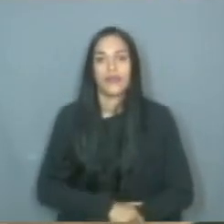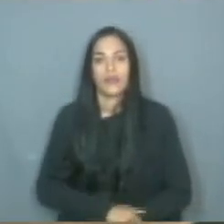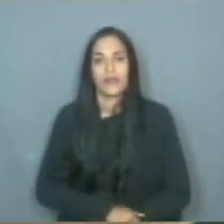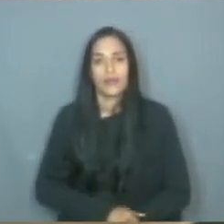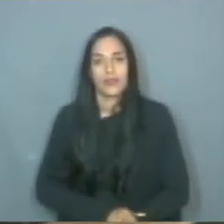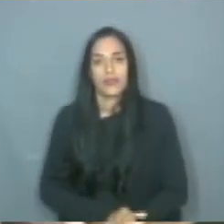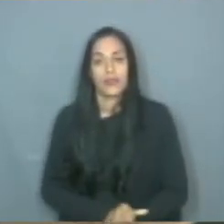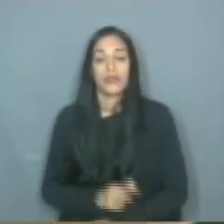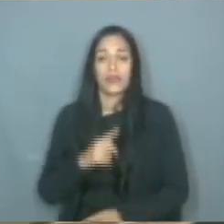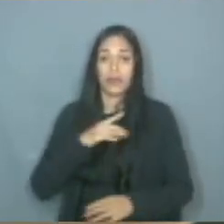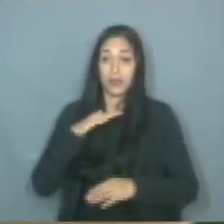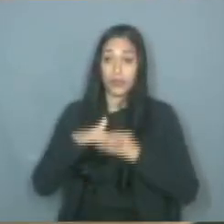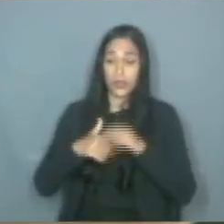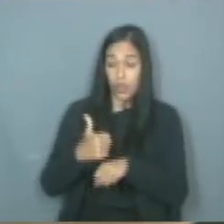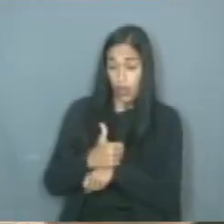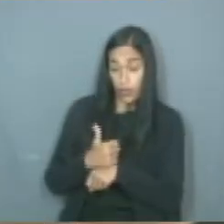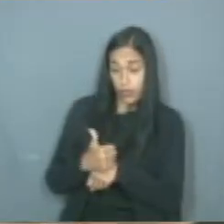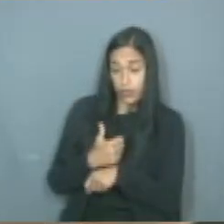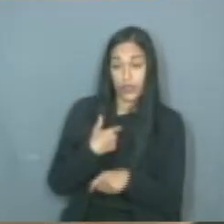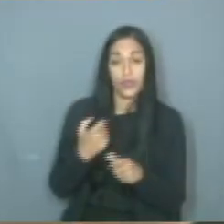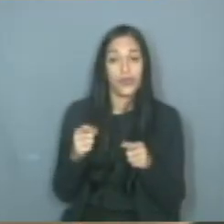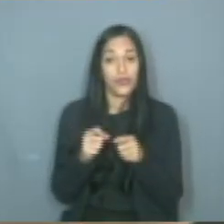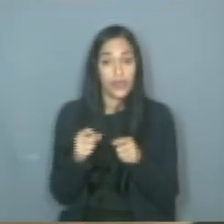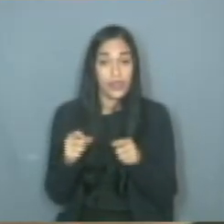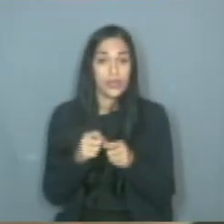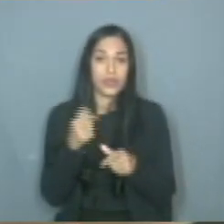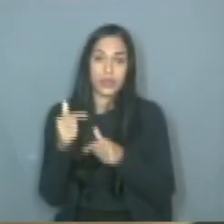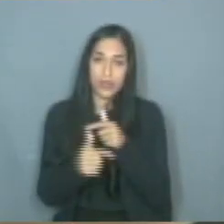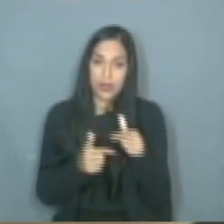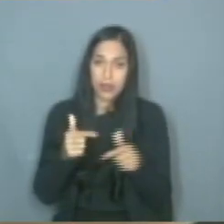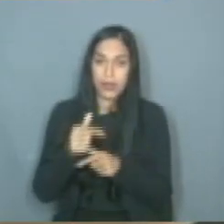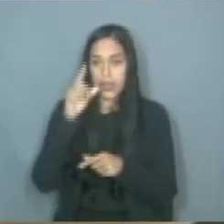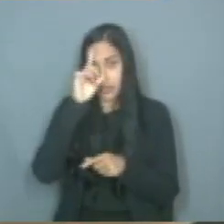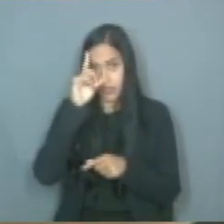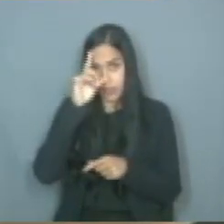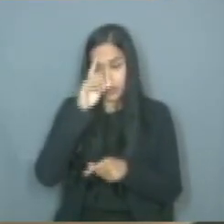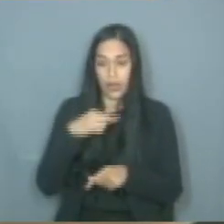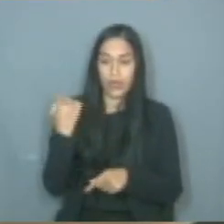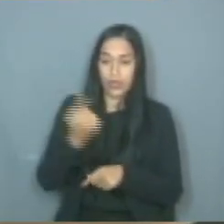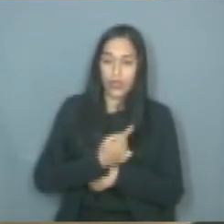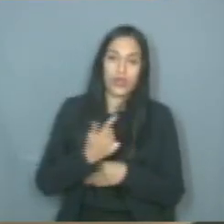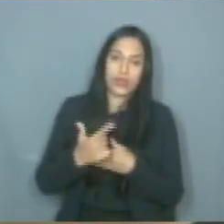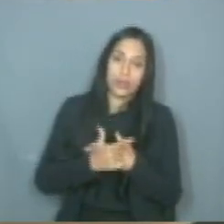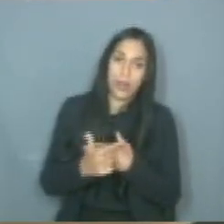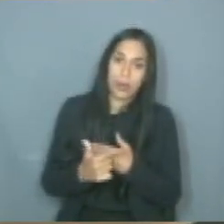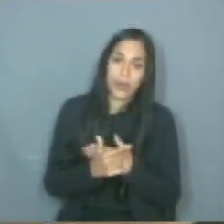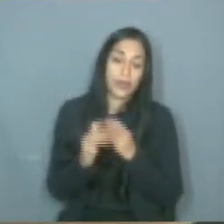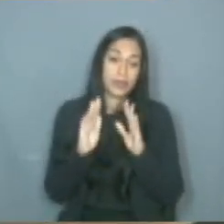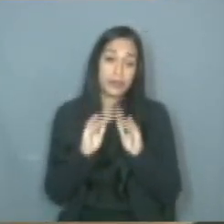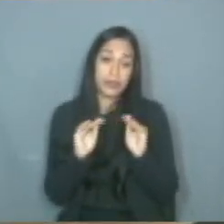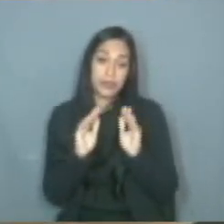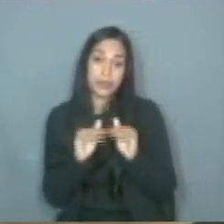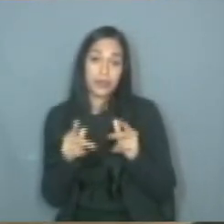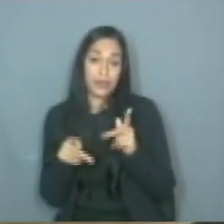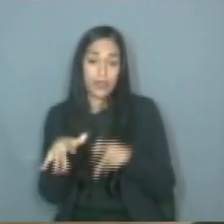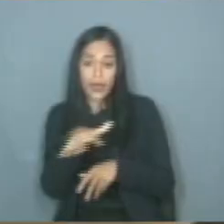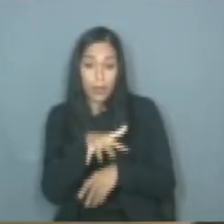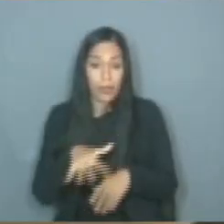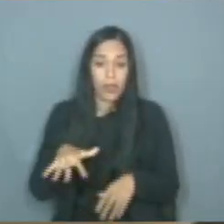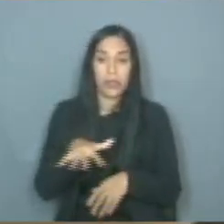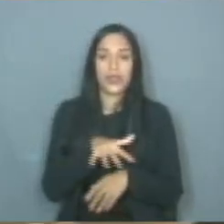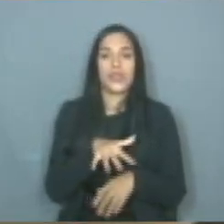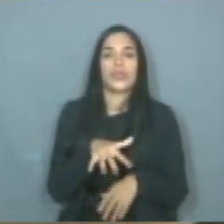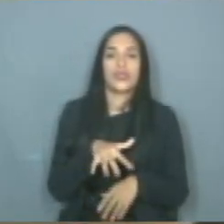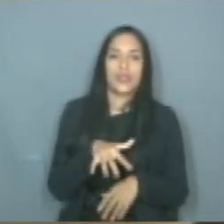os profissionais que estão ali fazendo o trabalho no dia a dia. E o nosso papel é pedir. A população fala